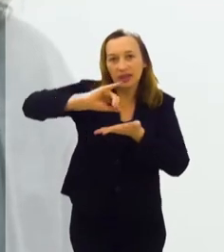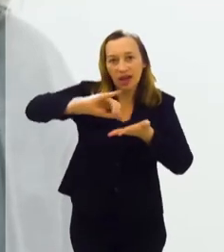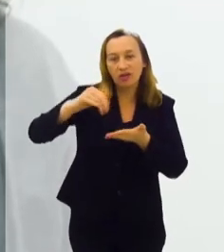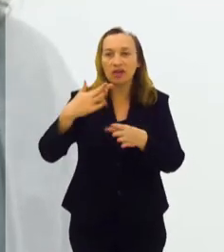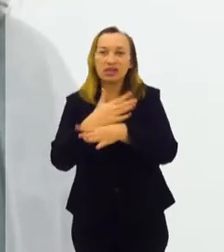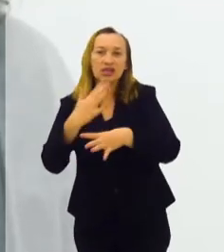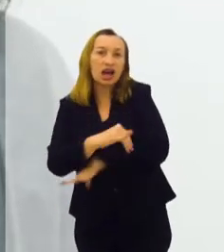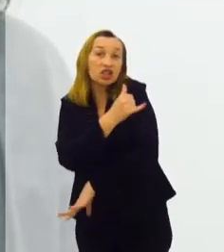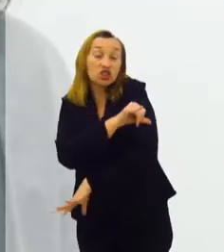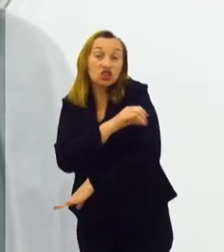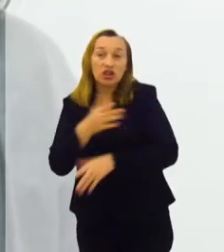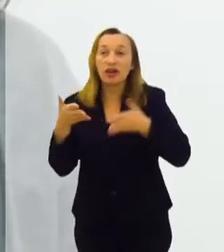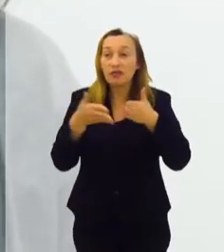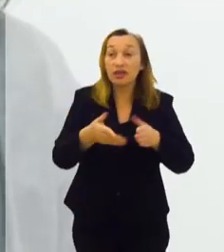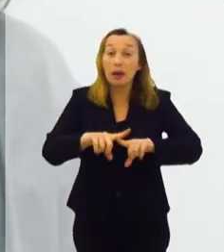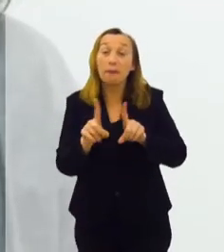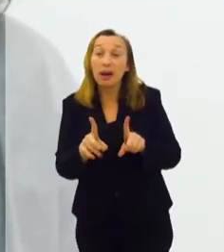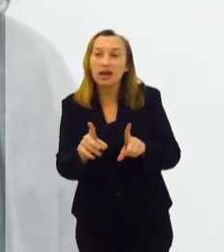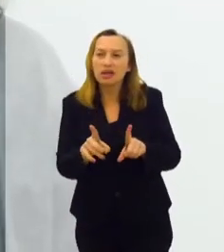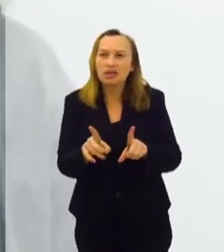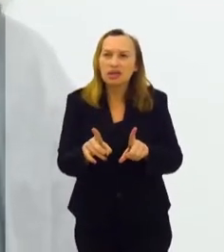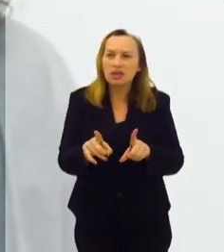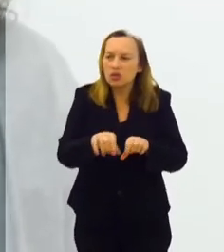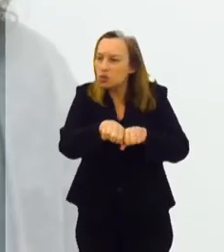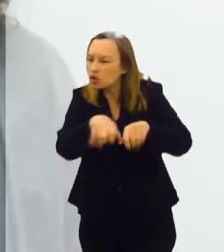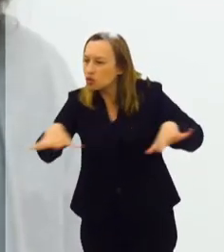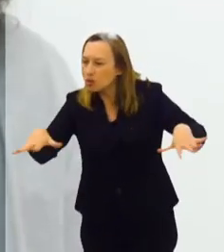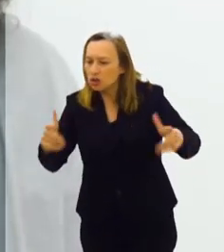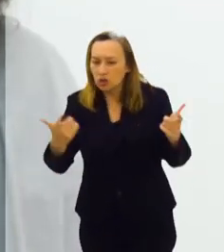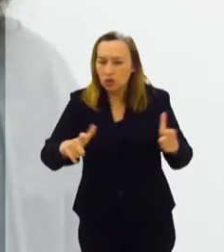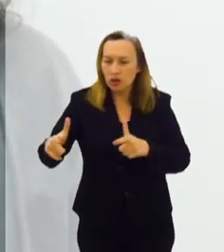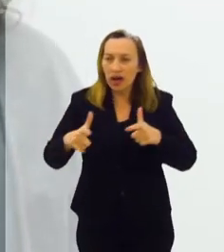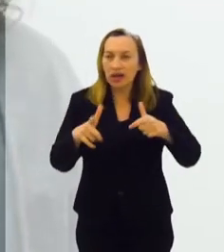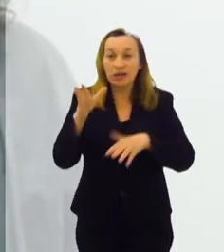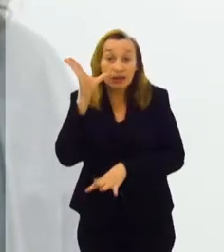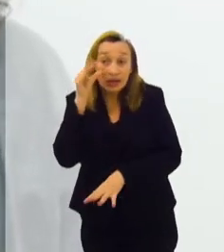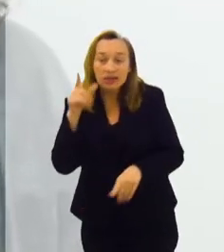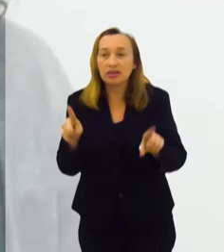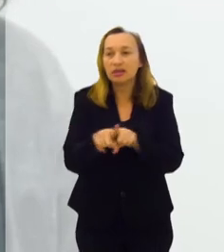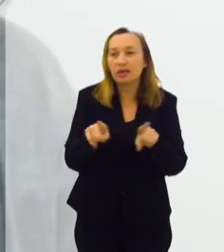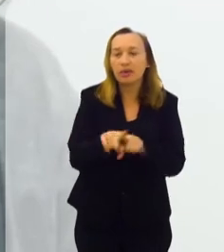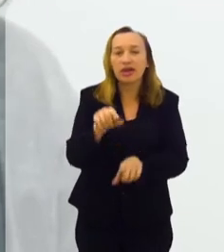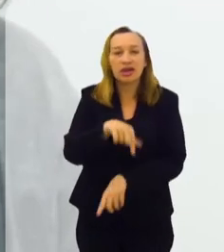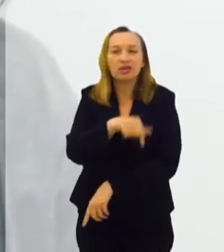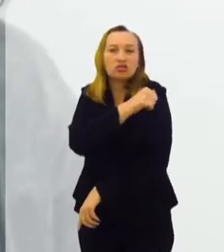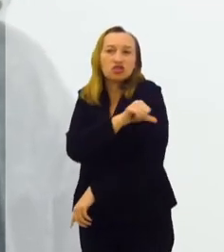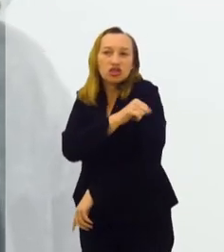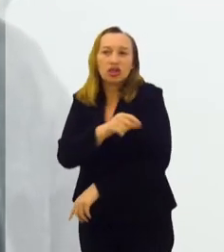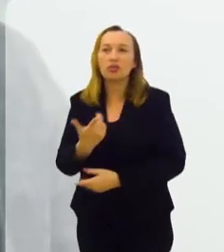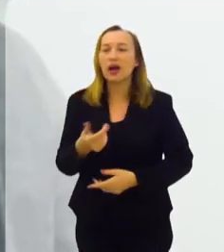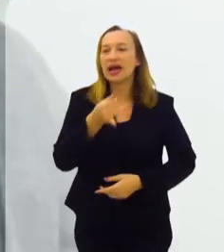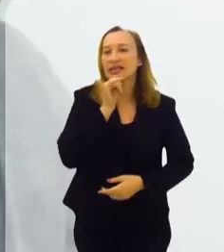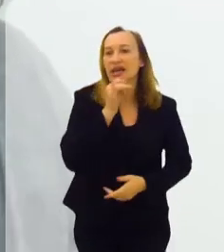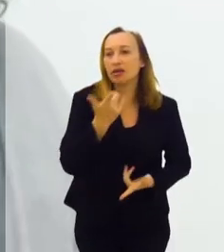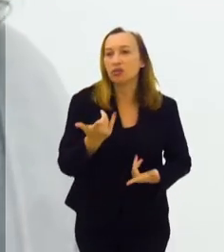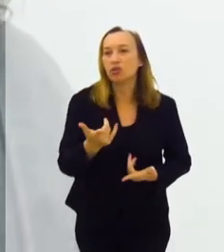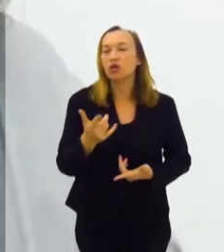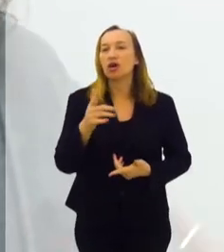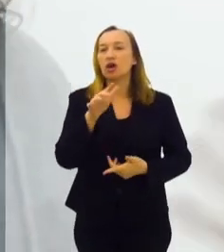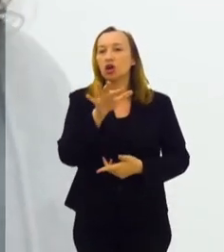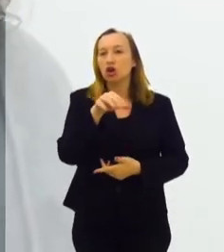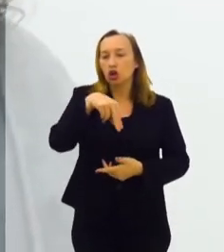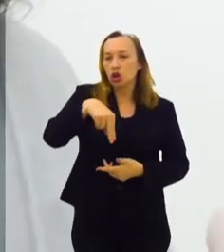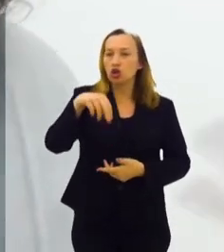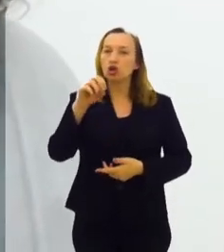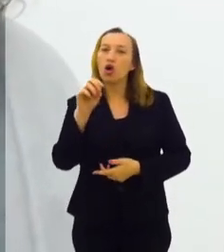da cidade do Rio de Janeiro como uma grande referência, mas isso se expande no território de maneira interessante também aqui no Rio de Janeiro, né? Quando você pegar, por